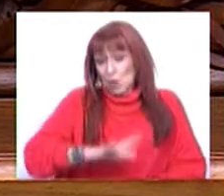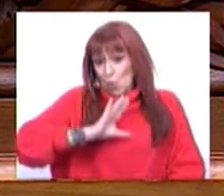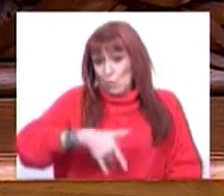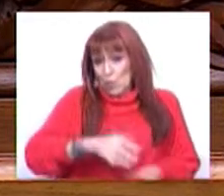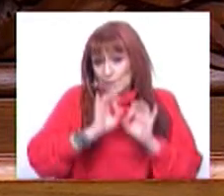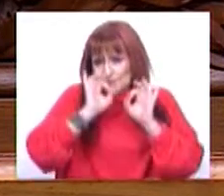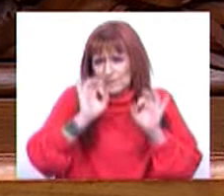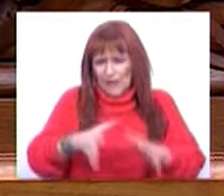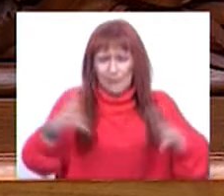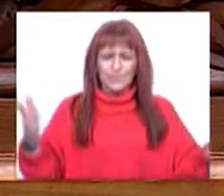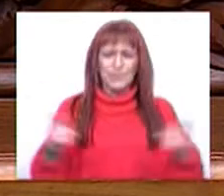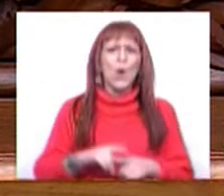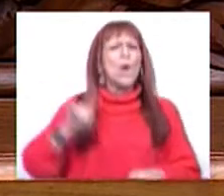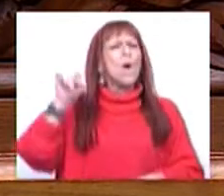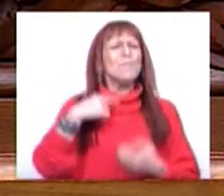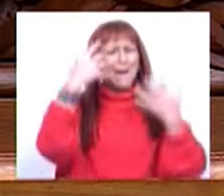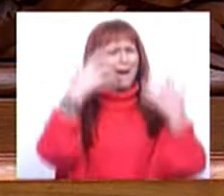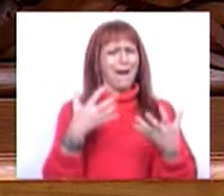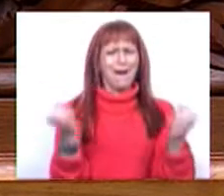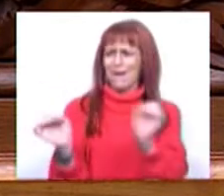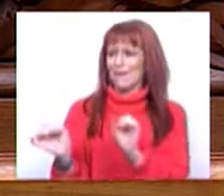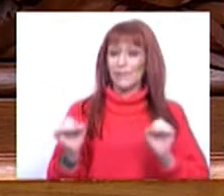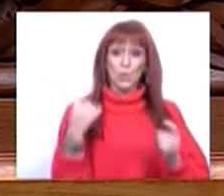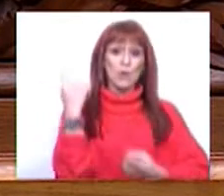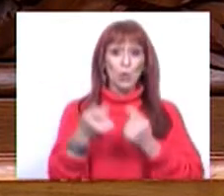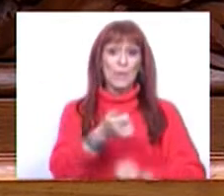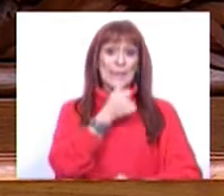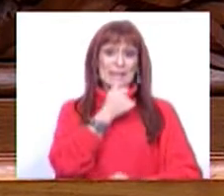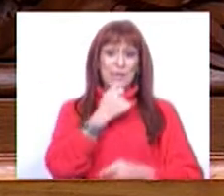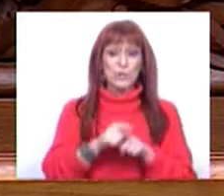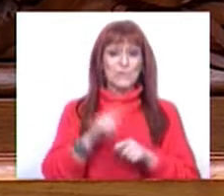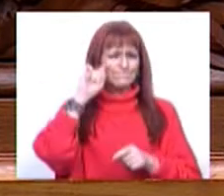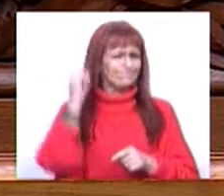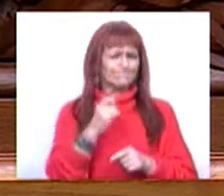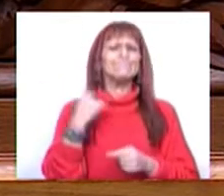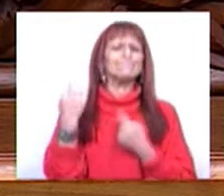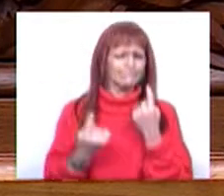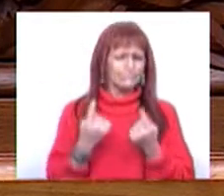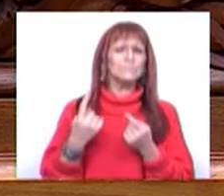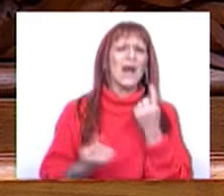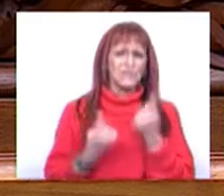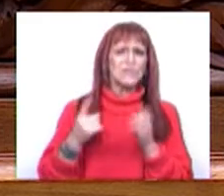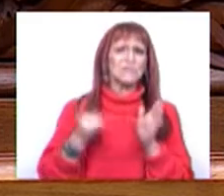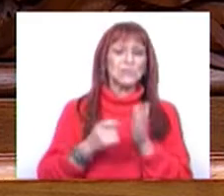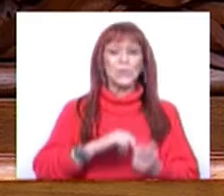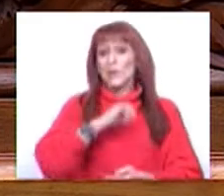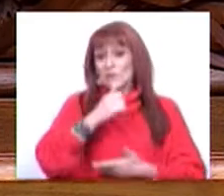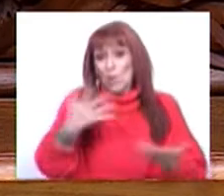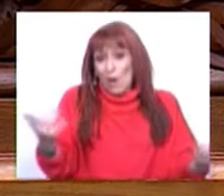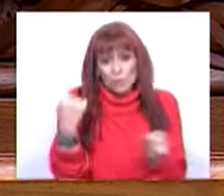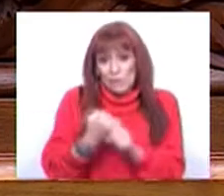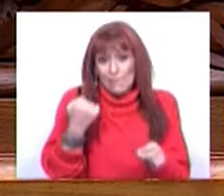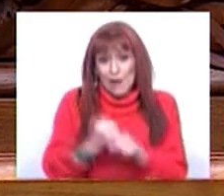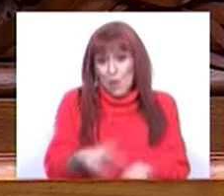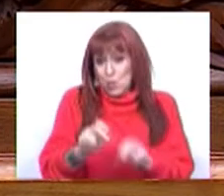mundo. Não deveria surpreender ninguém que certas decisões tenham de ser revistas regularmente. É sempre um